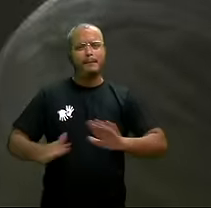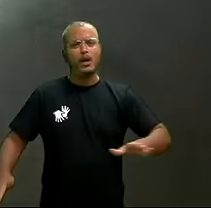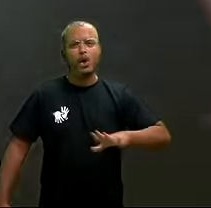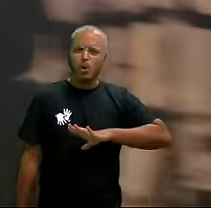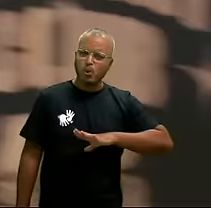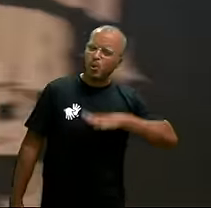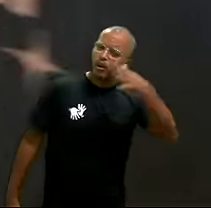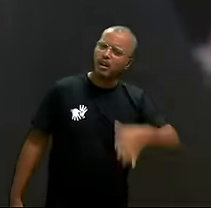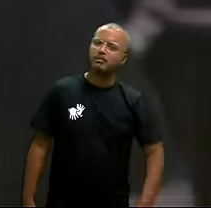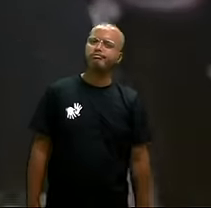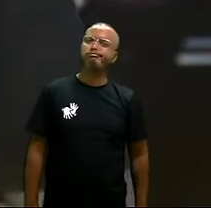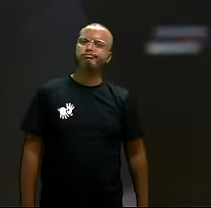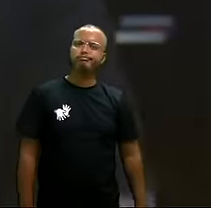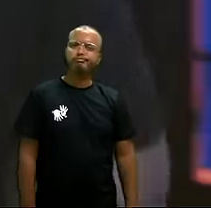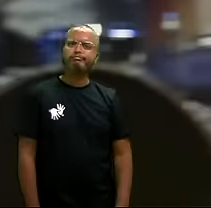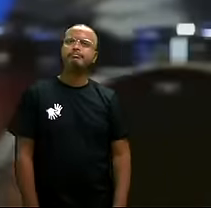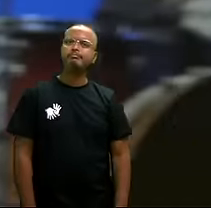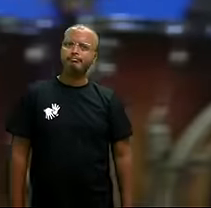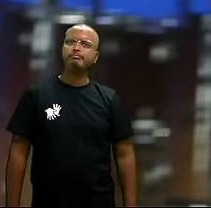coragem.